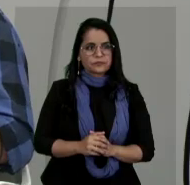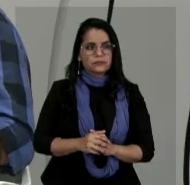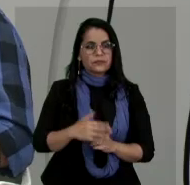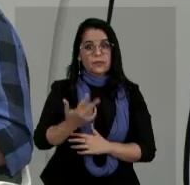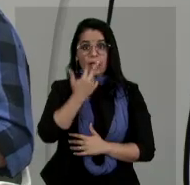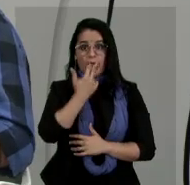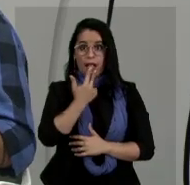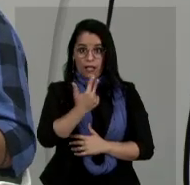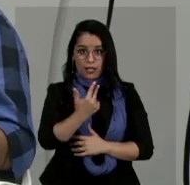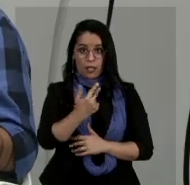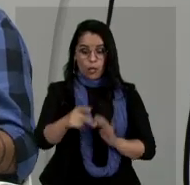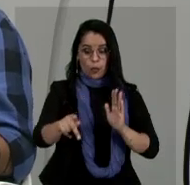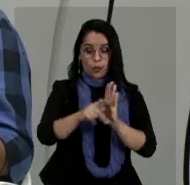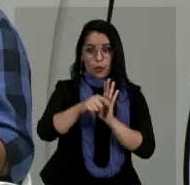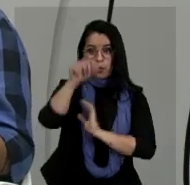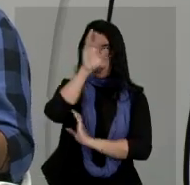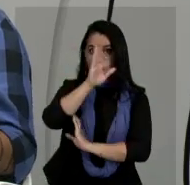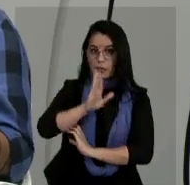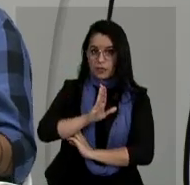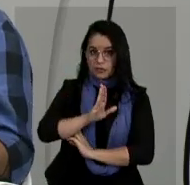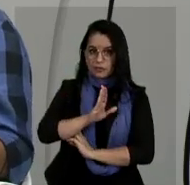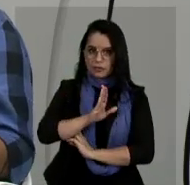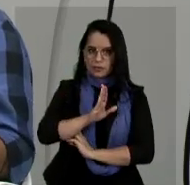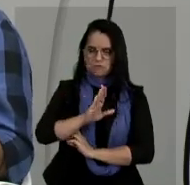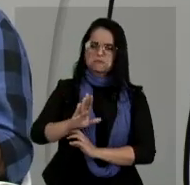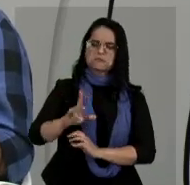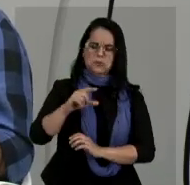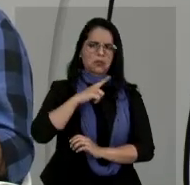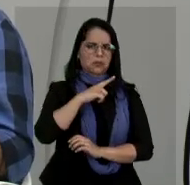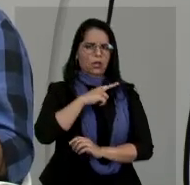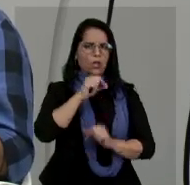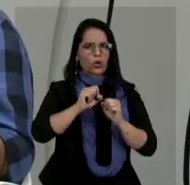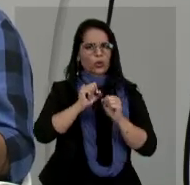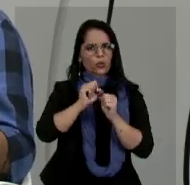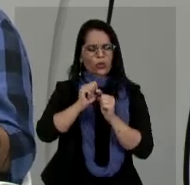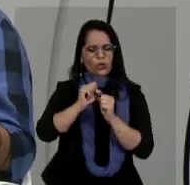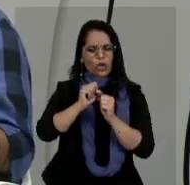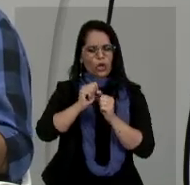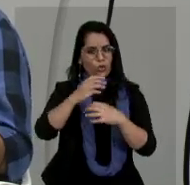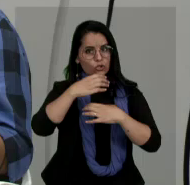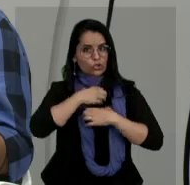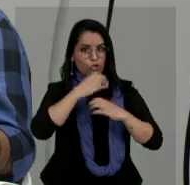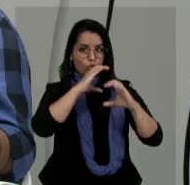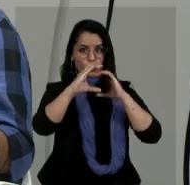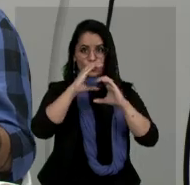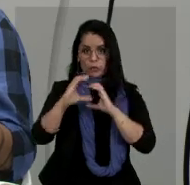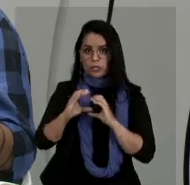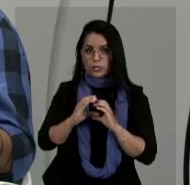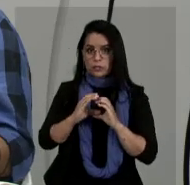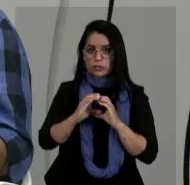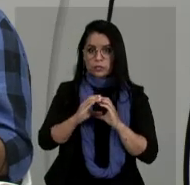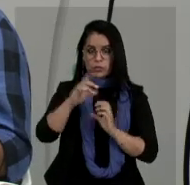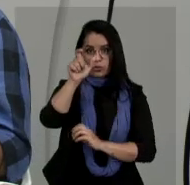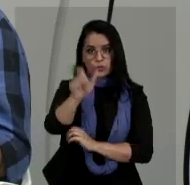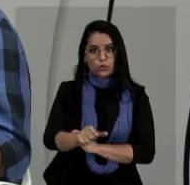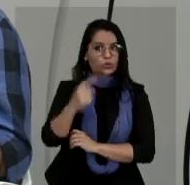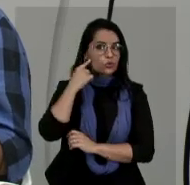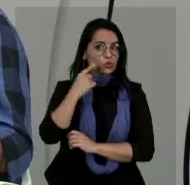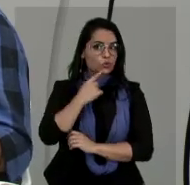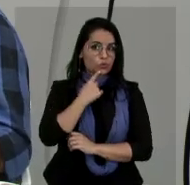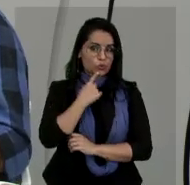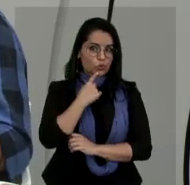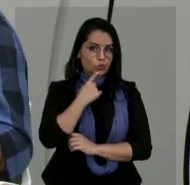língua brasileira de sinais, o próprio nome já diz, a língua brasileira de sinais é a forma de comunicação da pessoa surda, a forma de expressão da pessoa